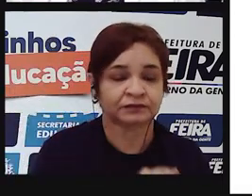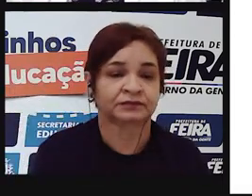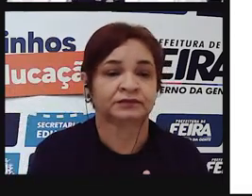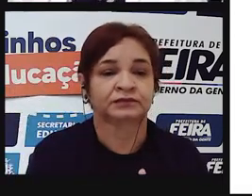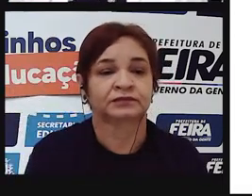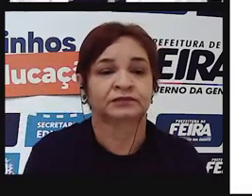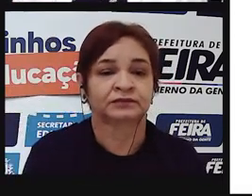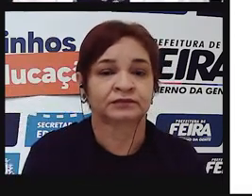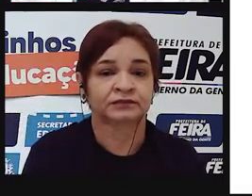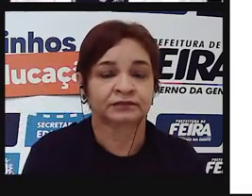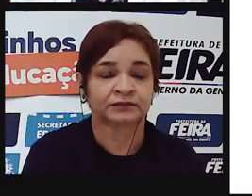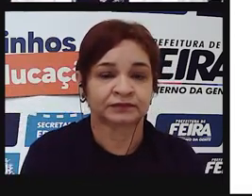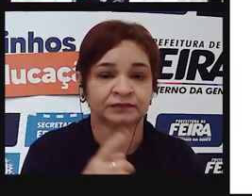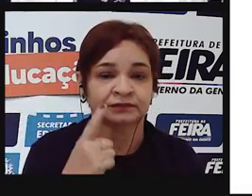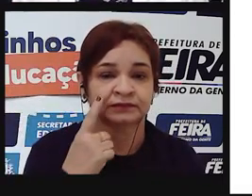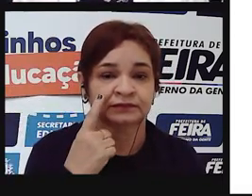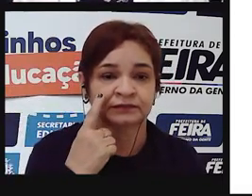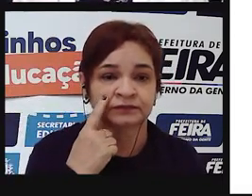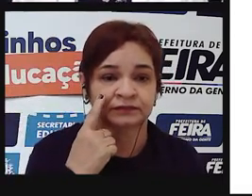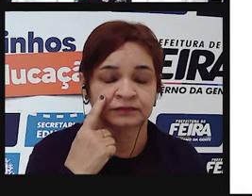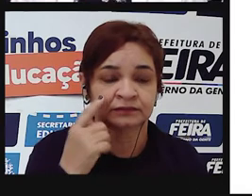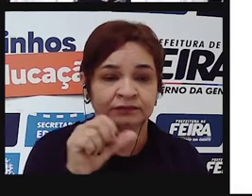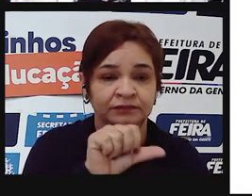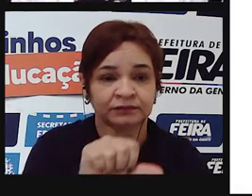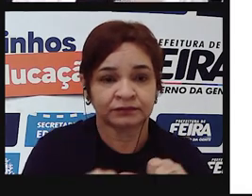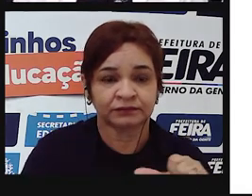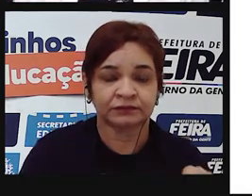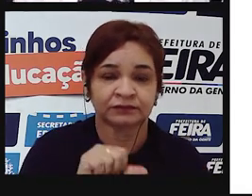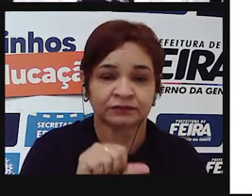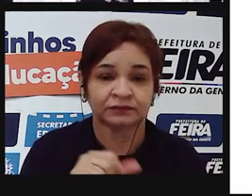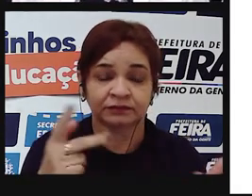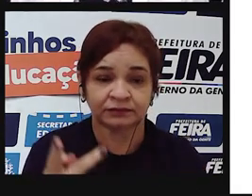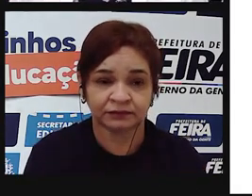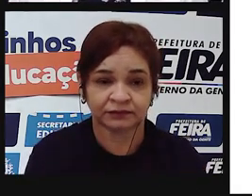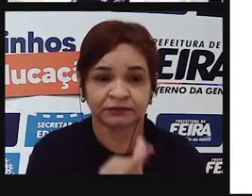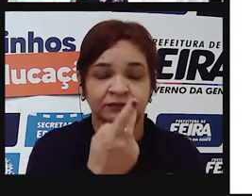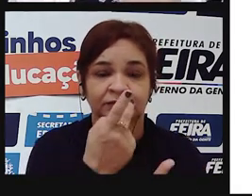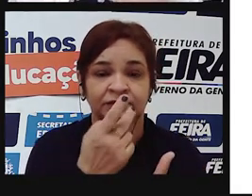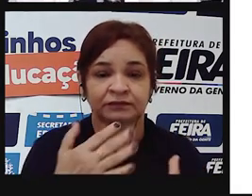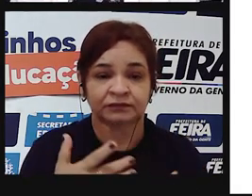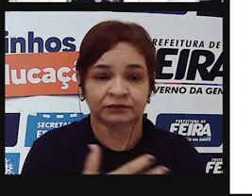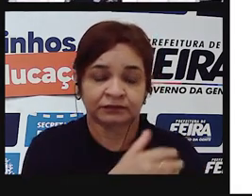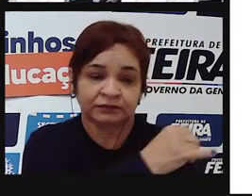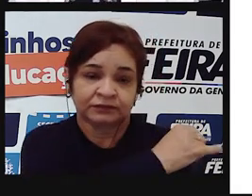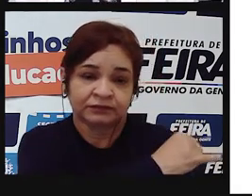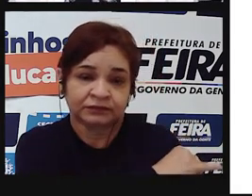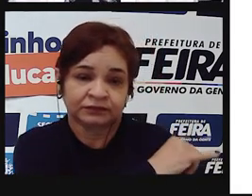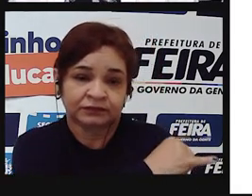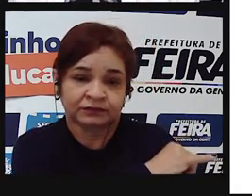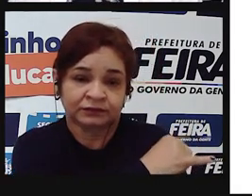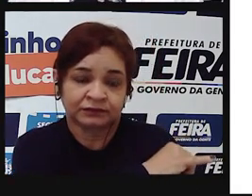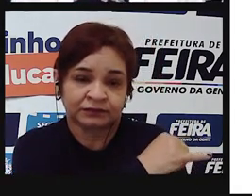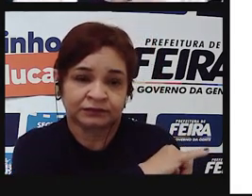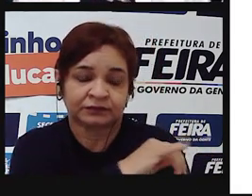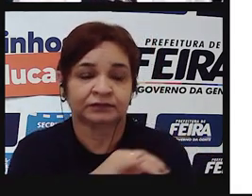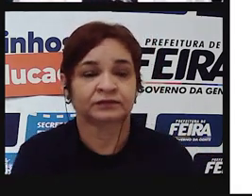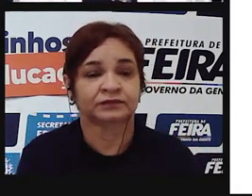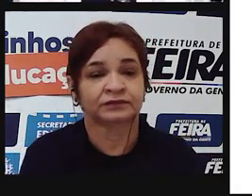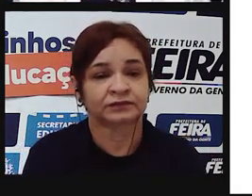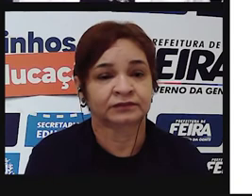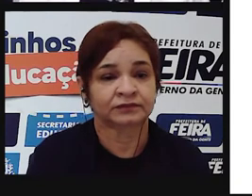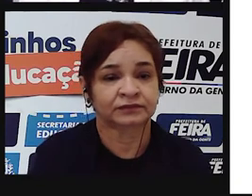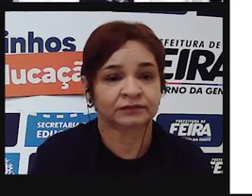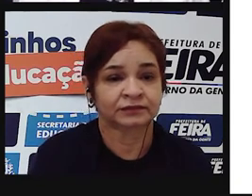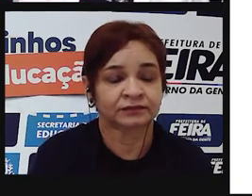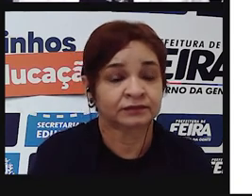elétrico. Se vocês observarem essas transformações que aconteceram na cidade do Rio de Janeiro, na cidade do Recife, está